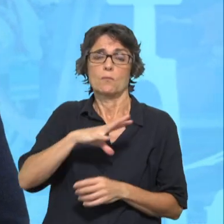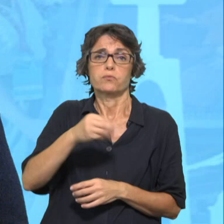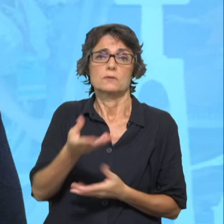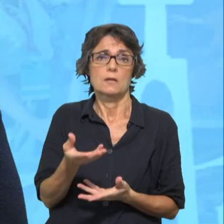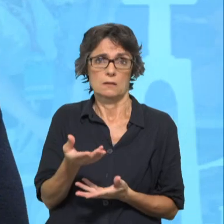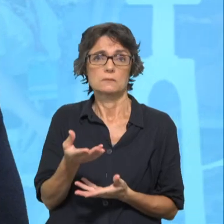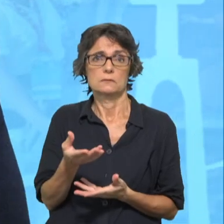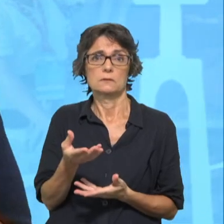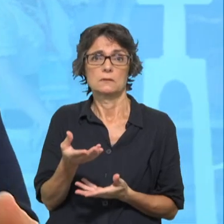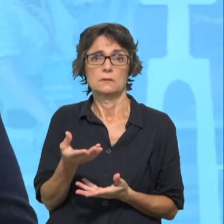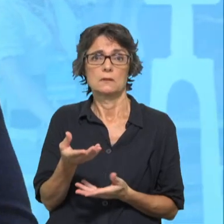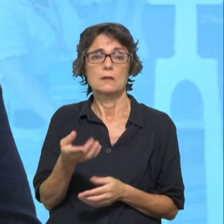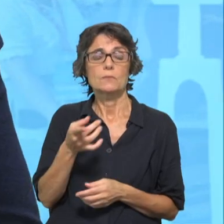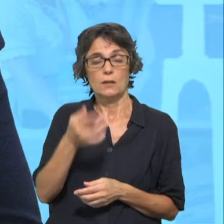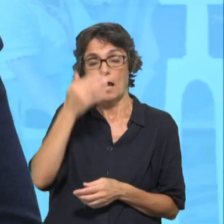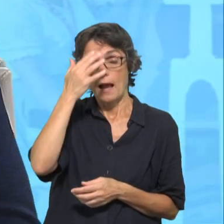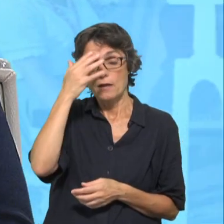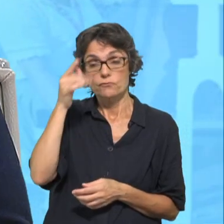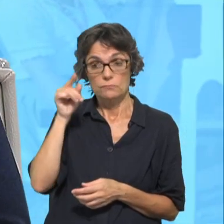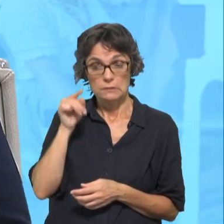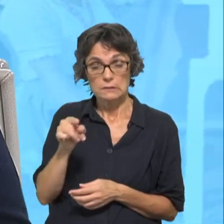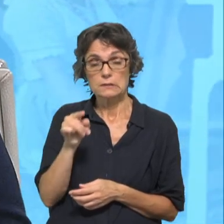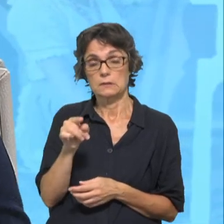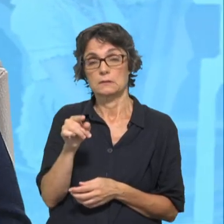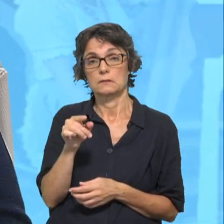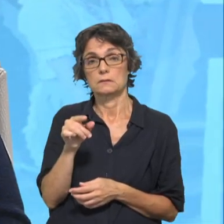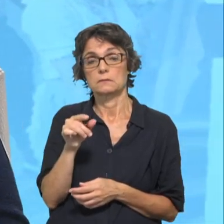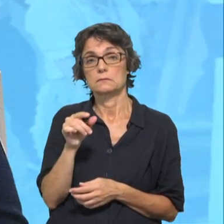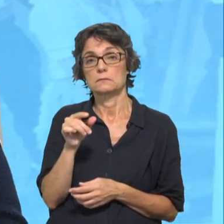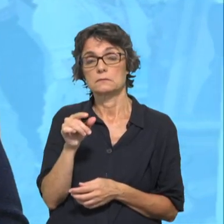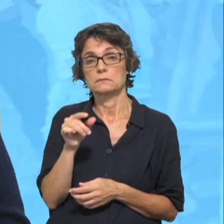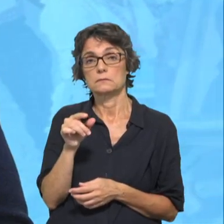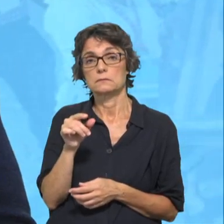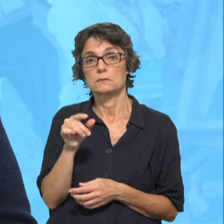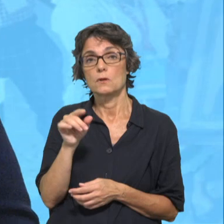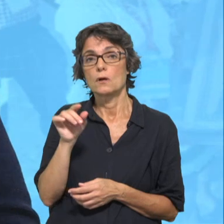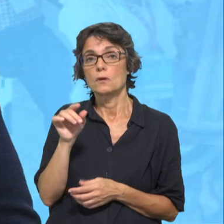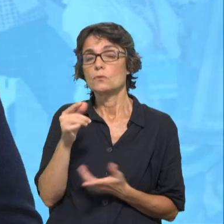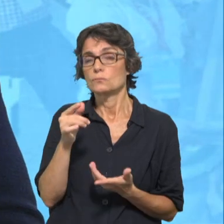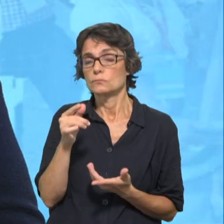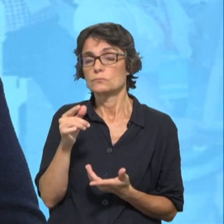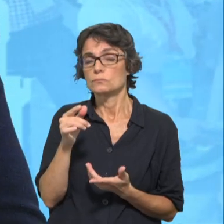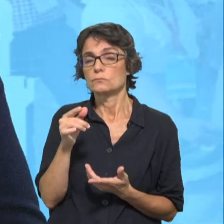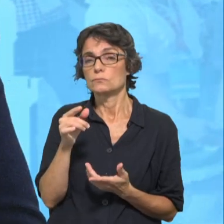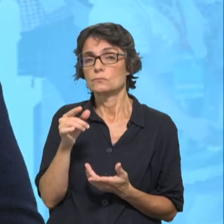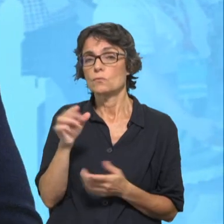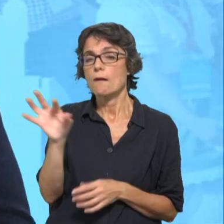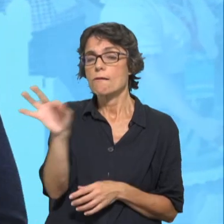que vai necessariamente ser um adquirido